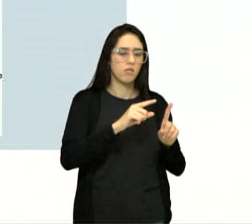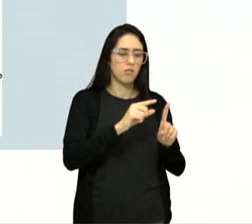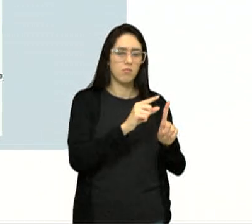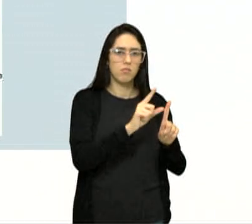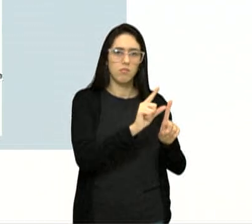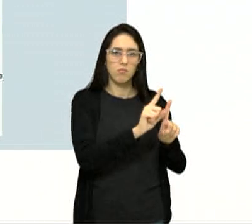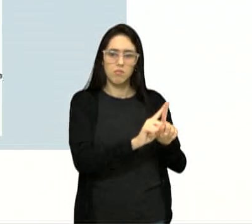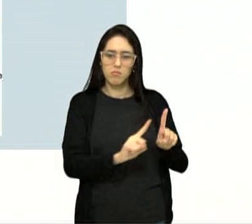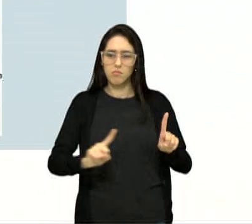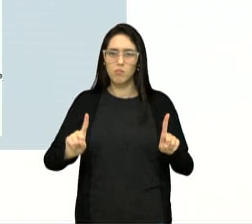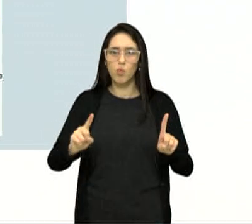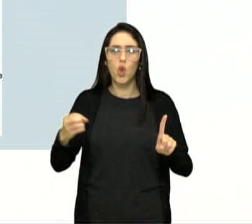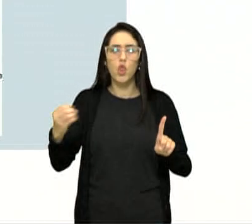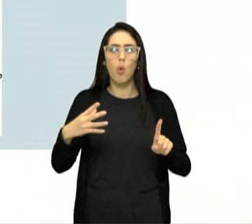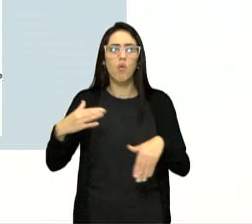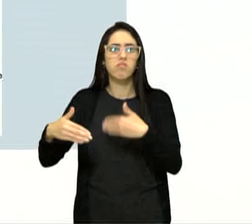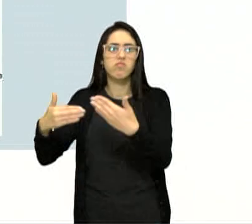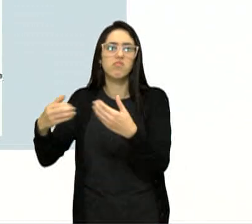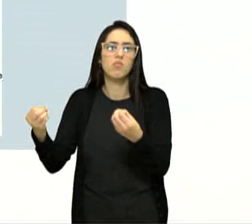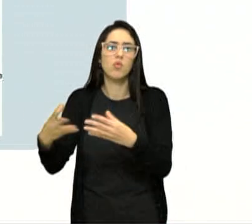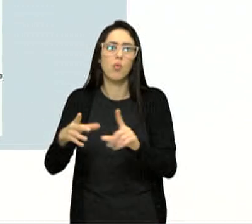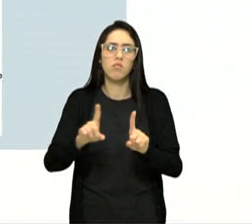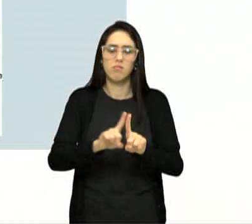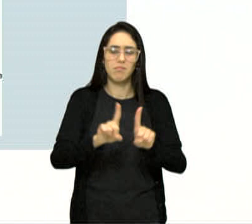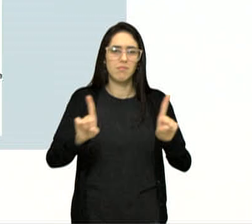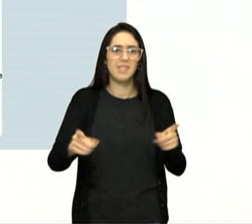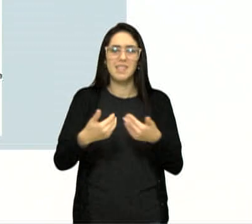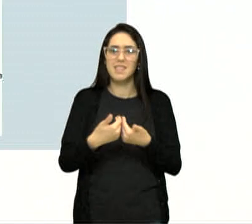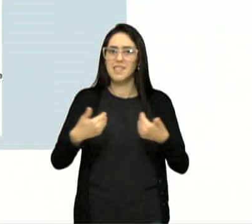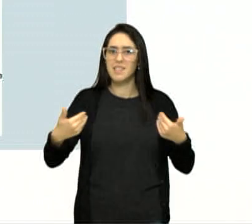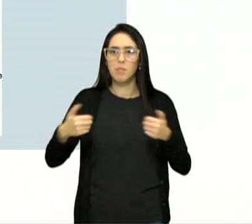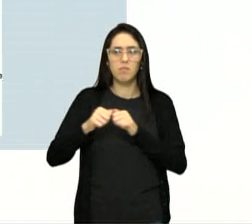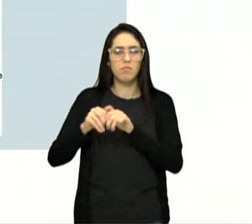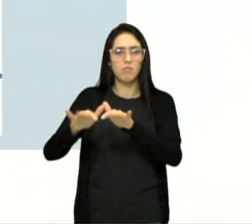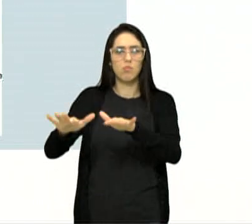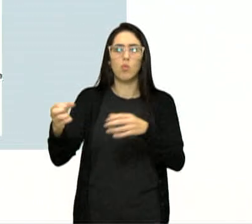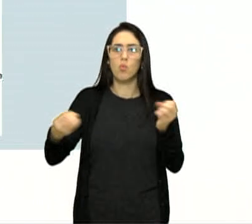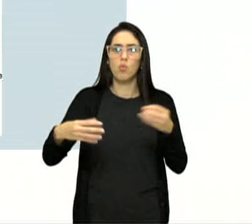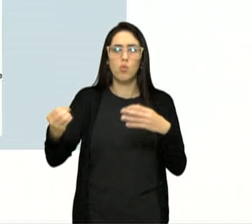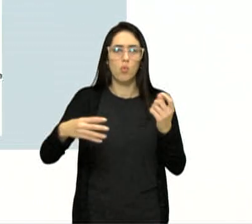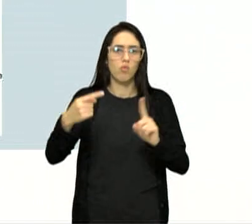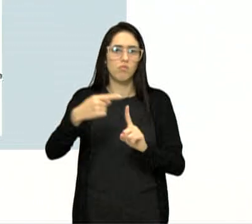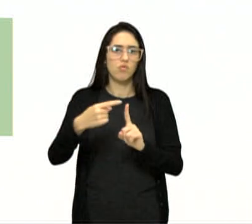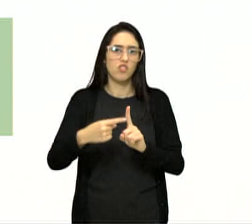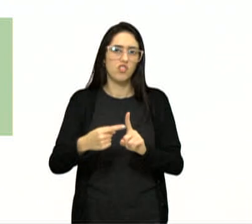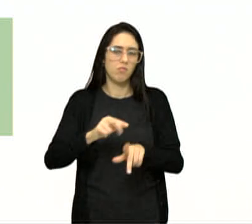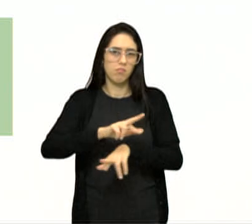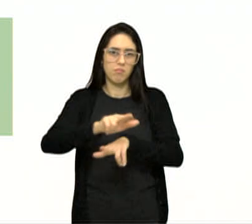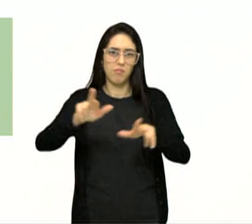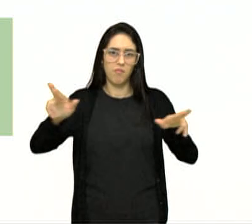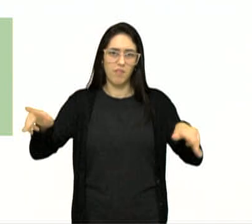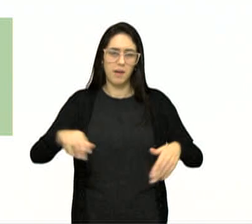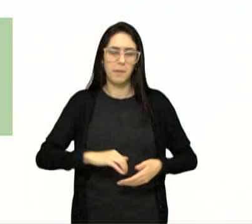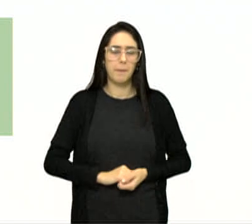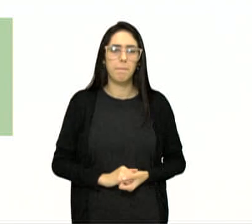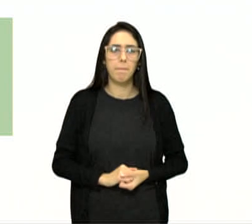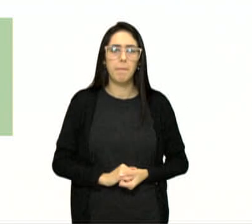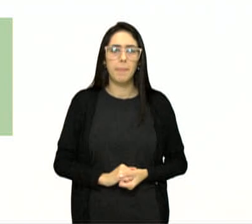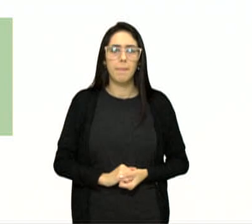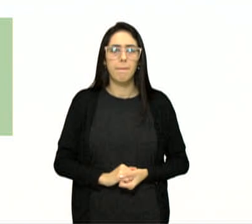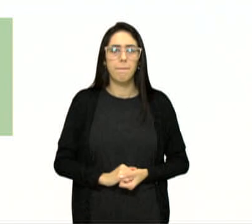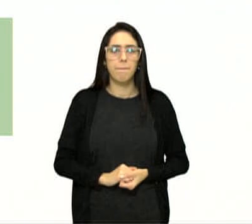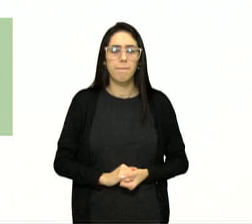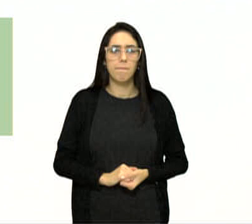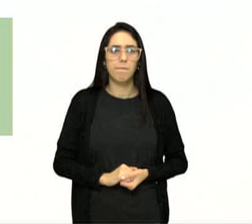a novos indivíduos a partir dali. Se desprende, elas vão se disseminar e formar cópias daquele mesmo indivíduo pela